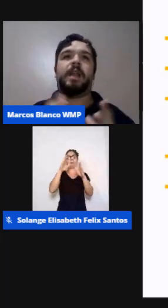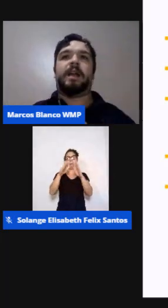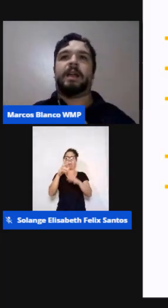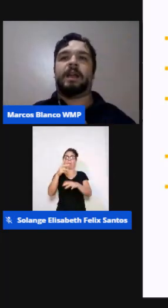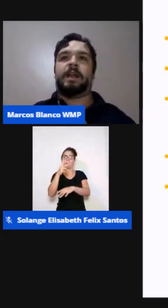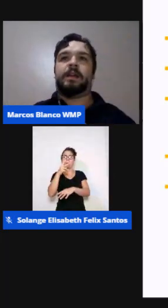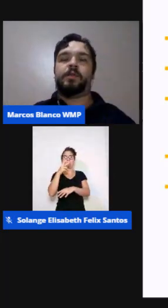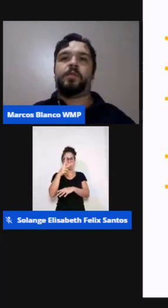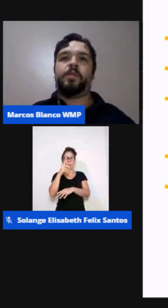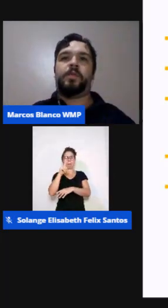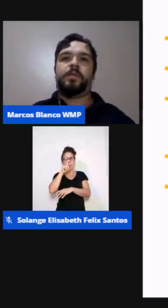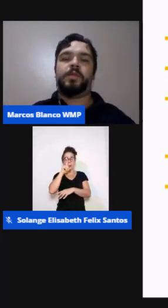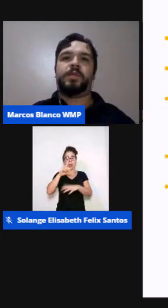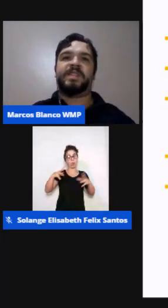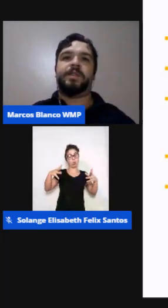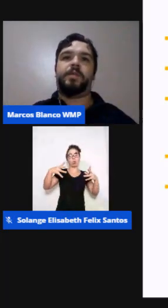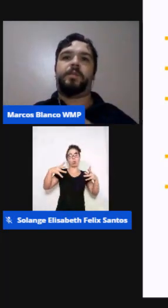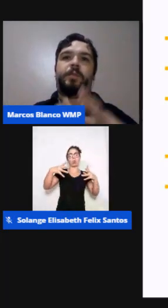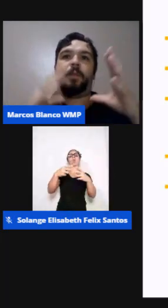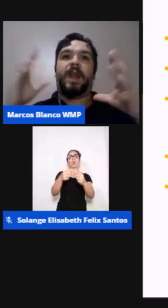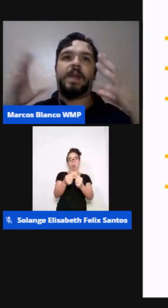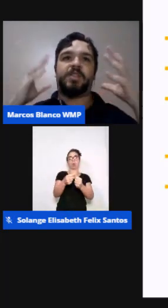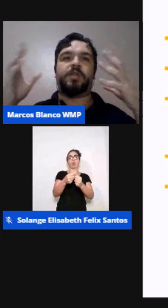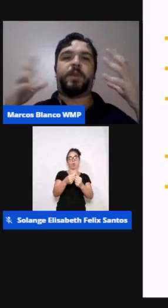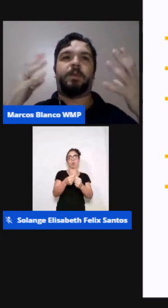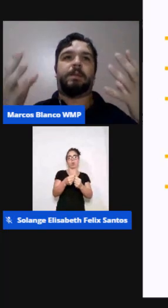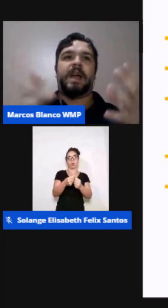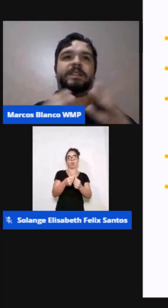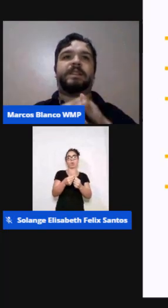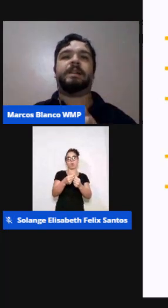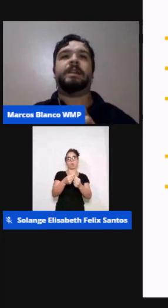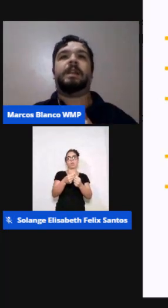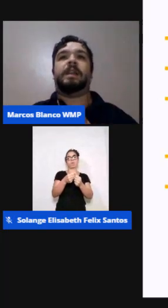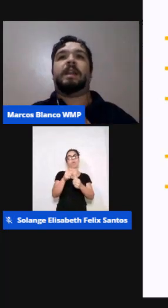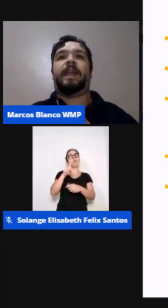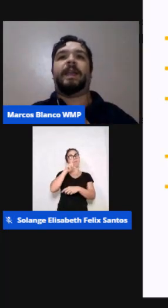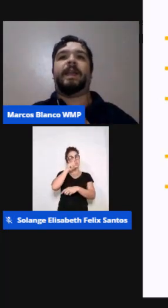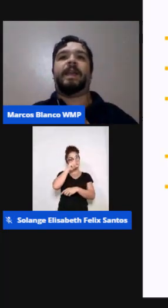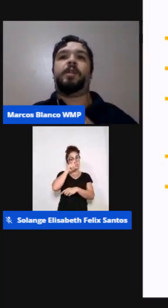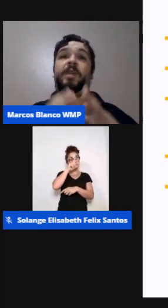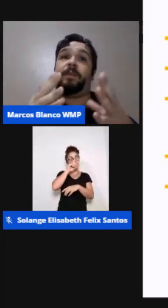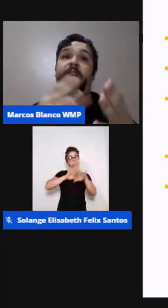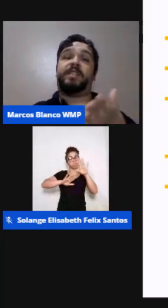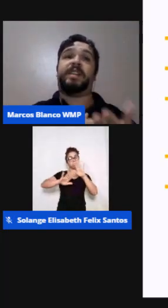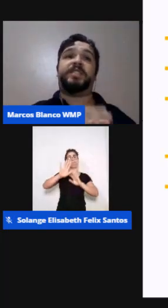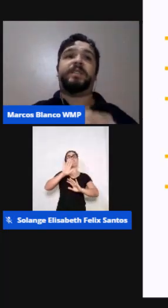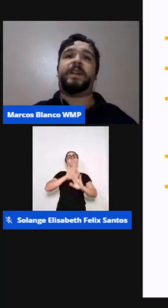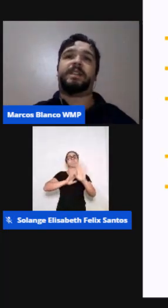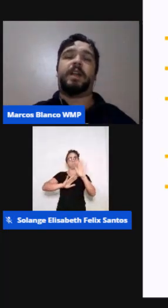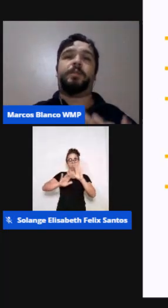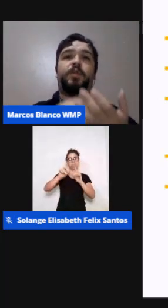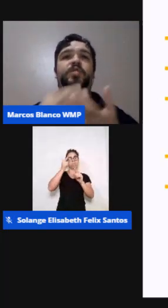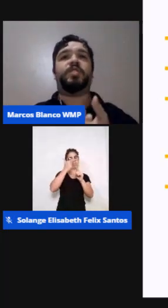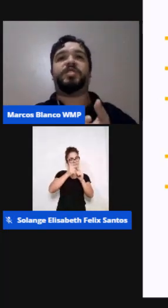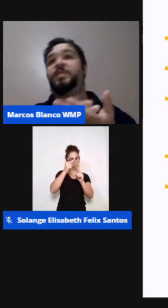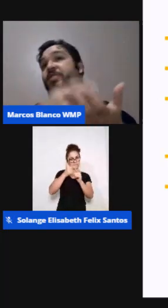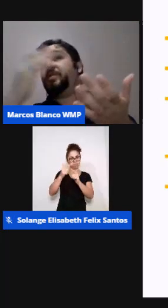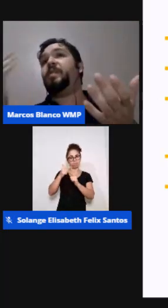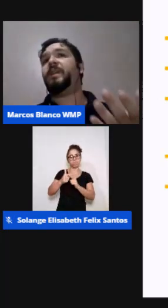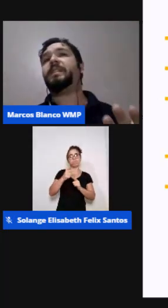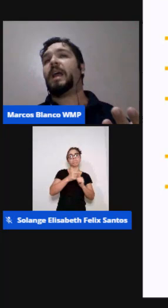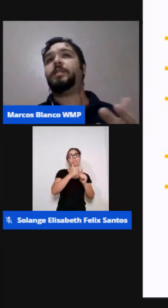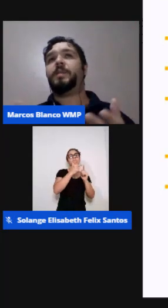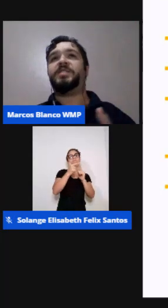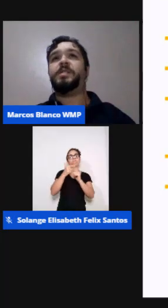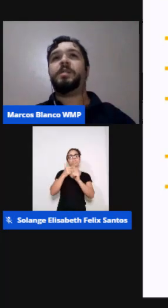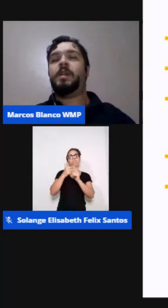têm o seu problema, a sua problemática, Uma vez que a gente é infectado por um sorotipo, a